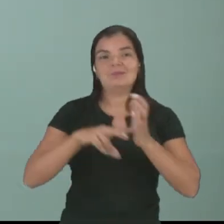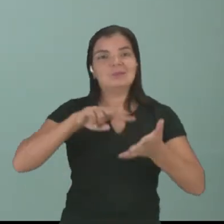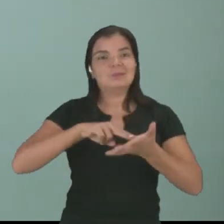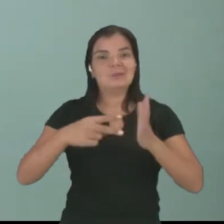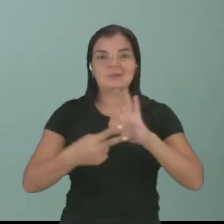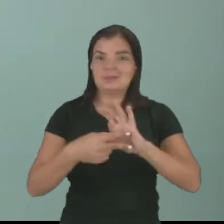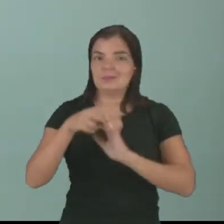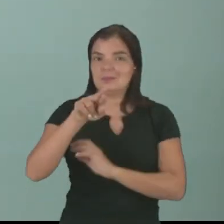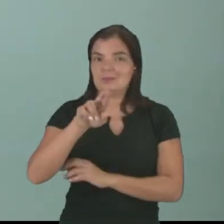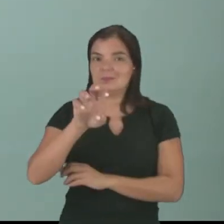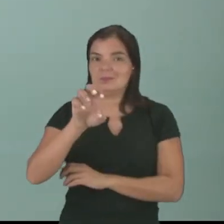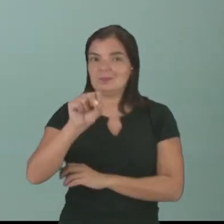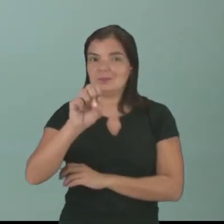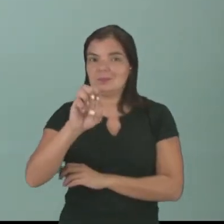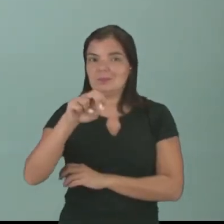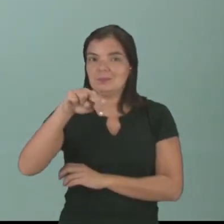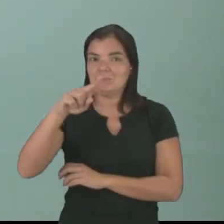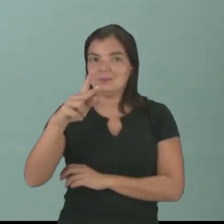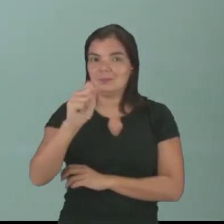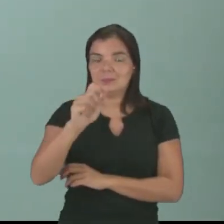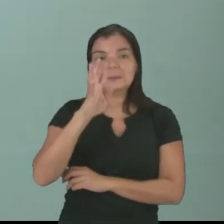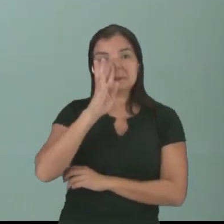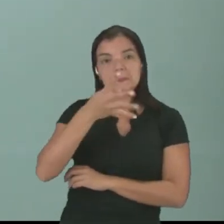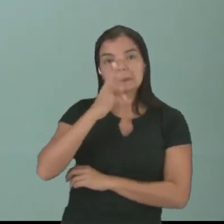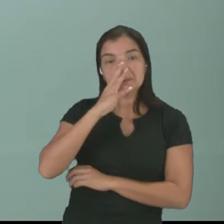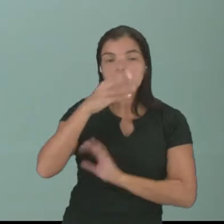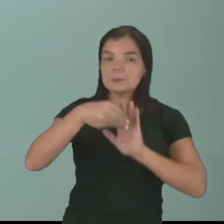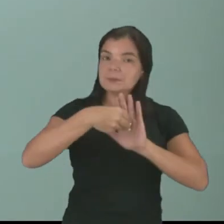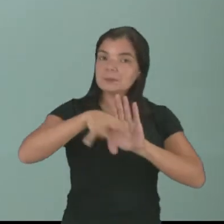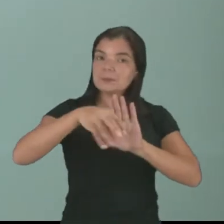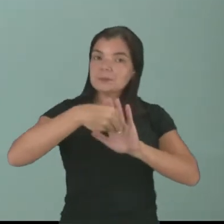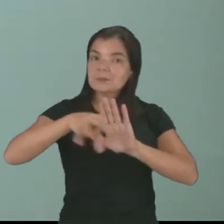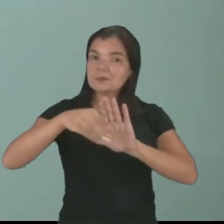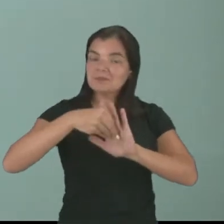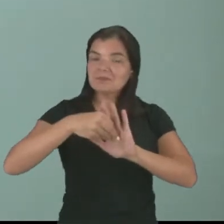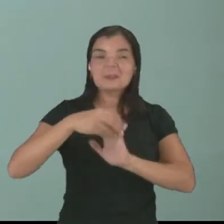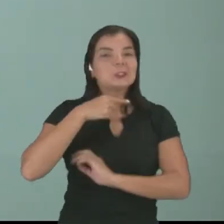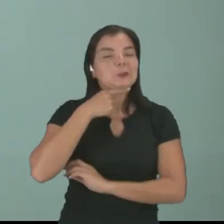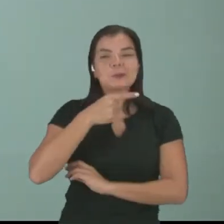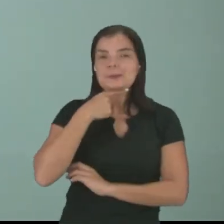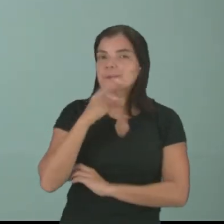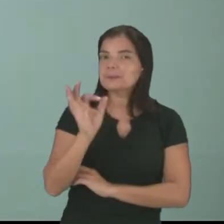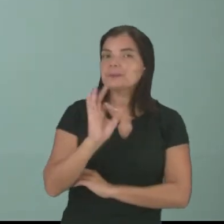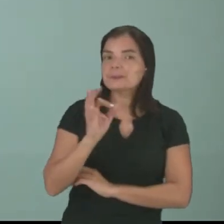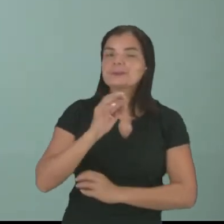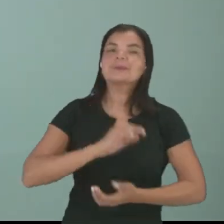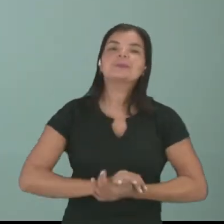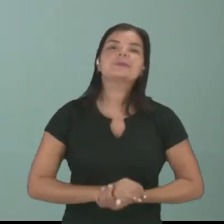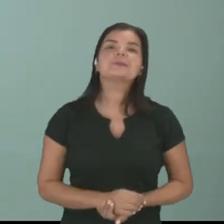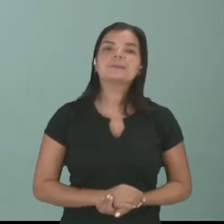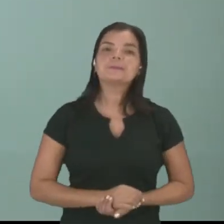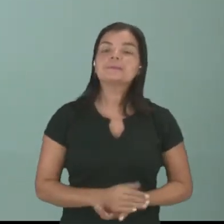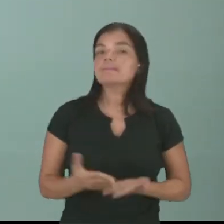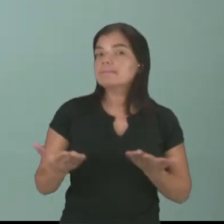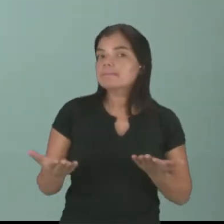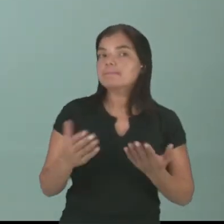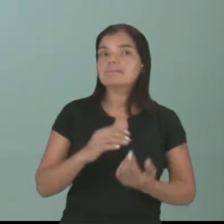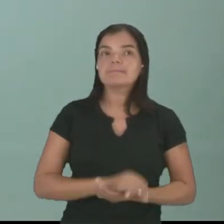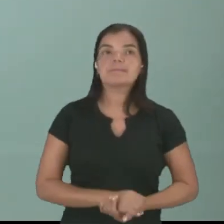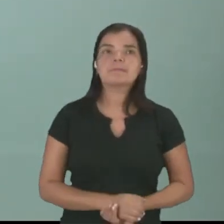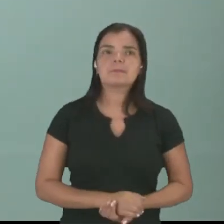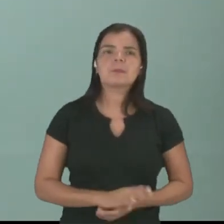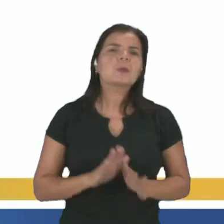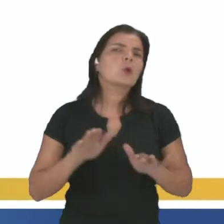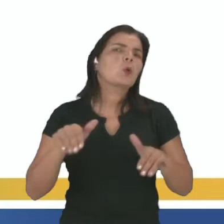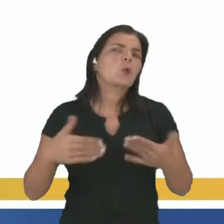uma resenha crítica. E quando ele é publicado, então, é que isso não há dúvida. Tá bom? Então,